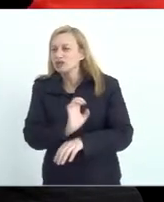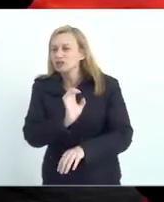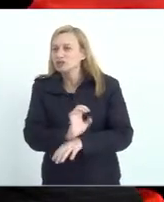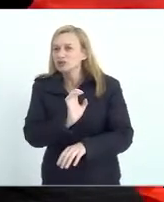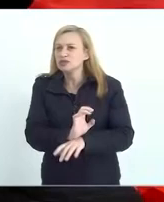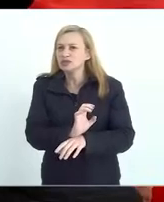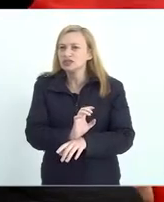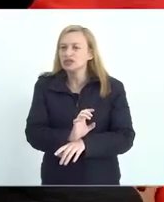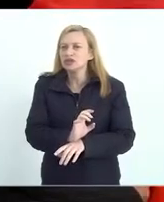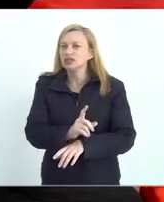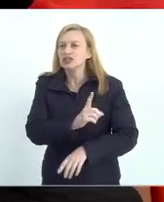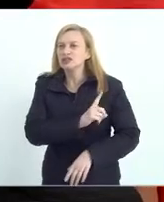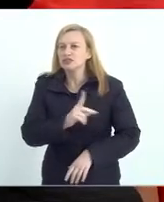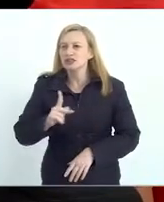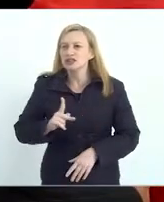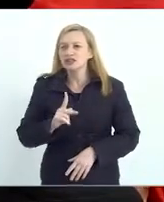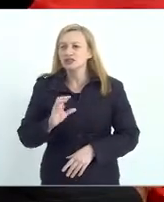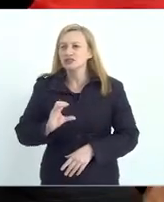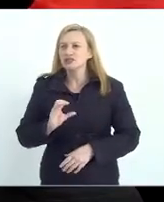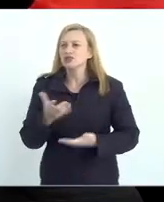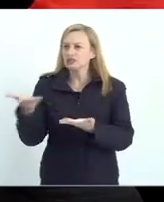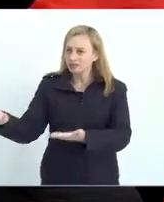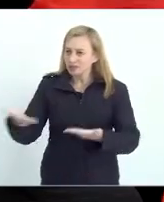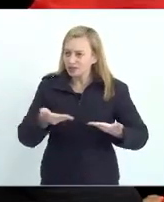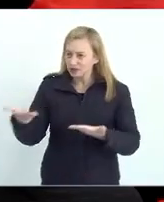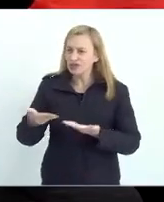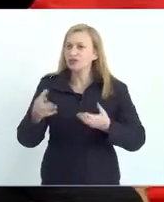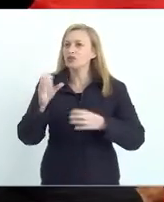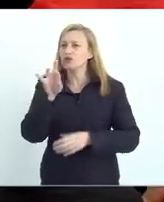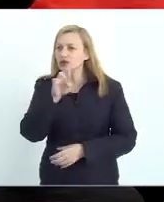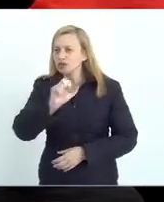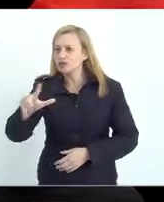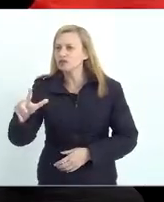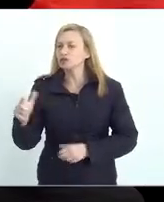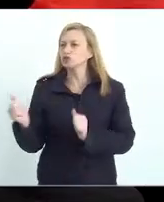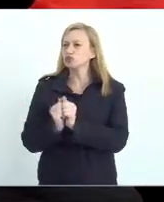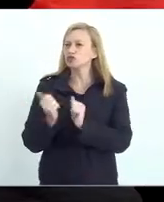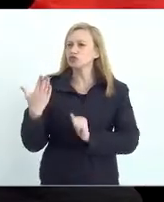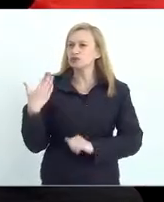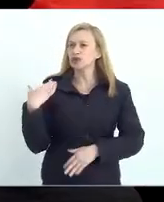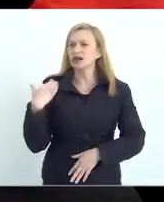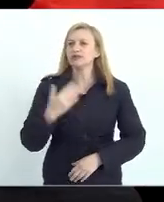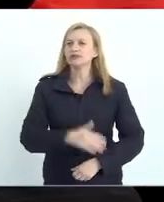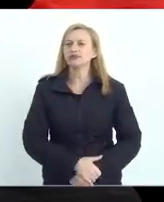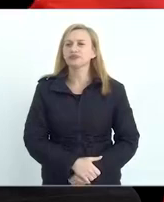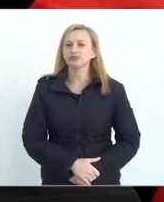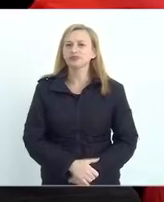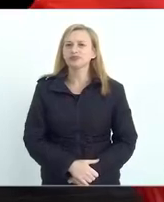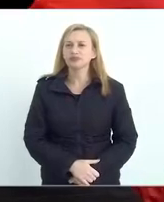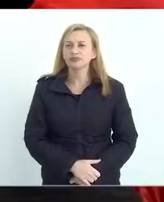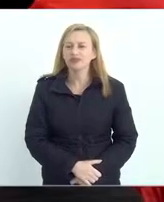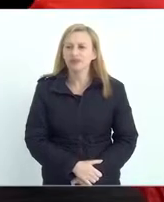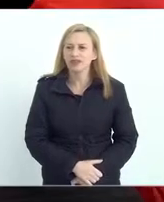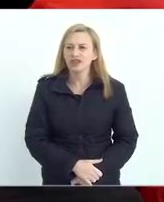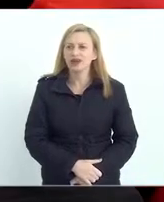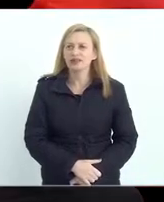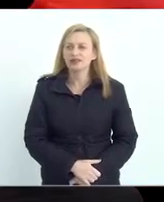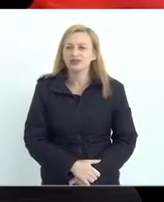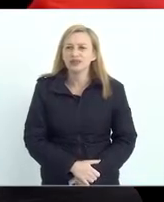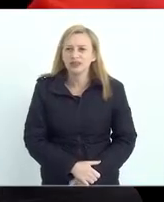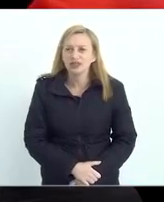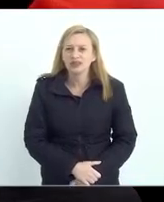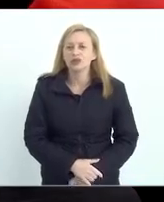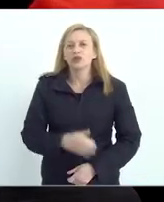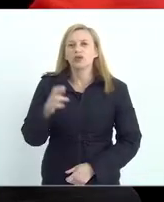do Corpo de Bombeiros Militar estou fazendo Prisma ser daqui Coronel aqui do meu lado Boa tarde Regiane então foi imprimir no